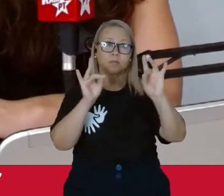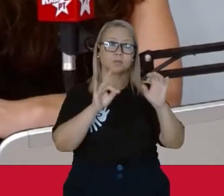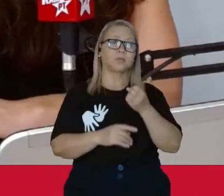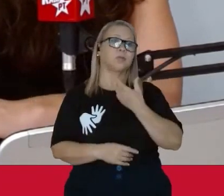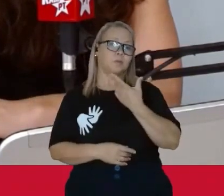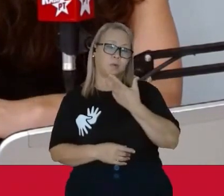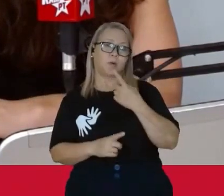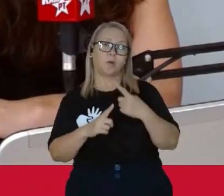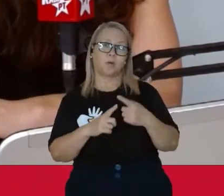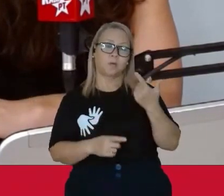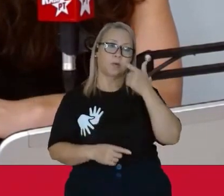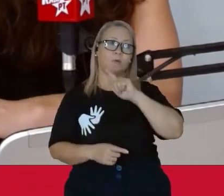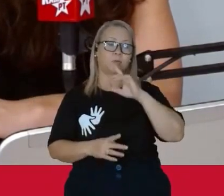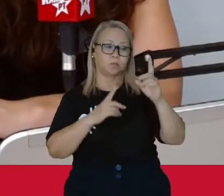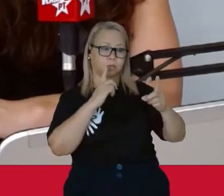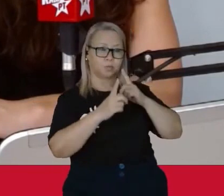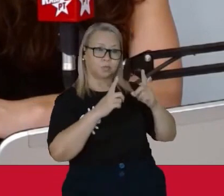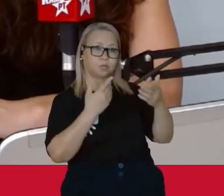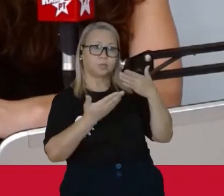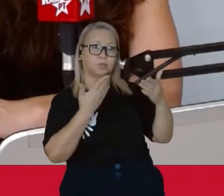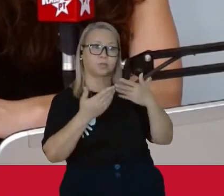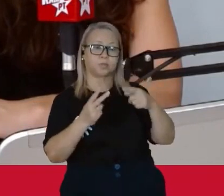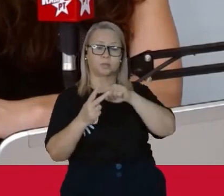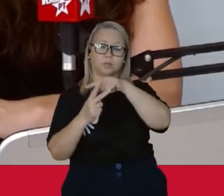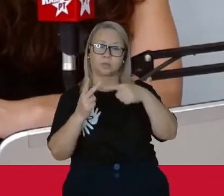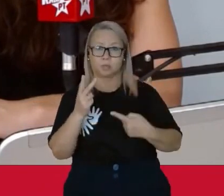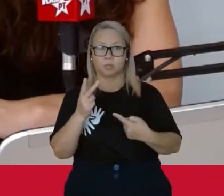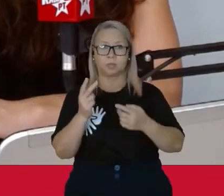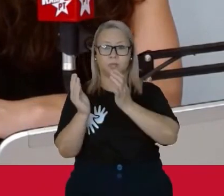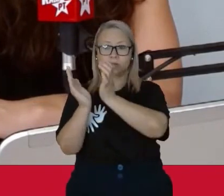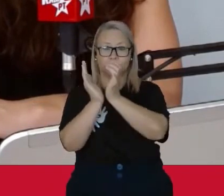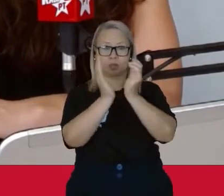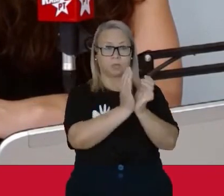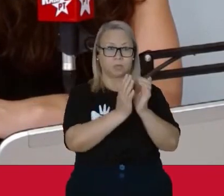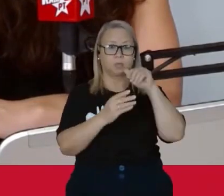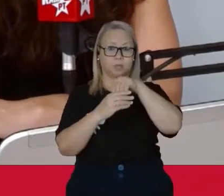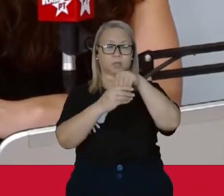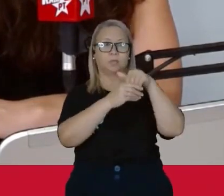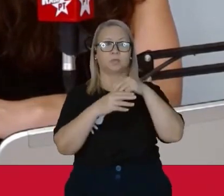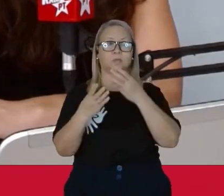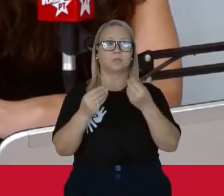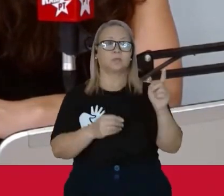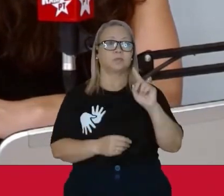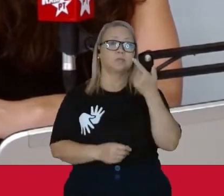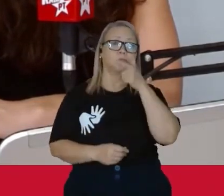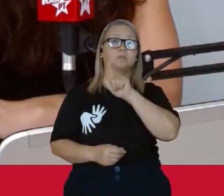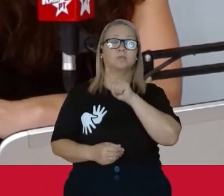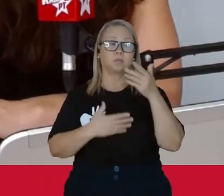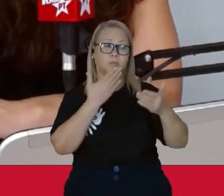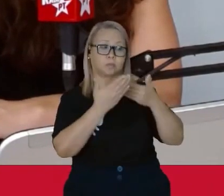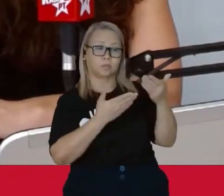eu consigo dialogar, de certa forma, com duas parcelas do eleitorado que muitas vezes não conseguem dialogar muito bem entre